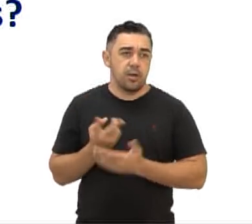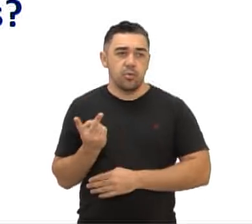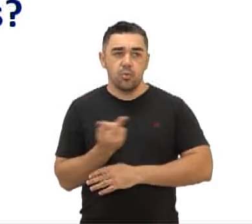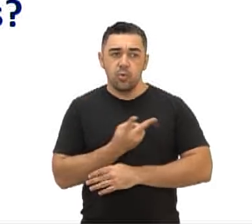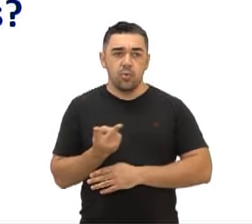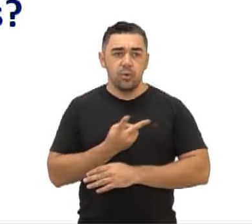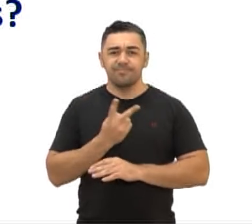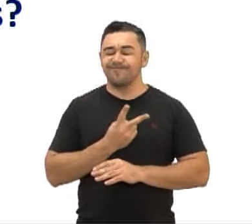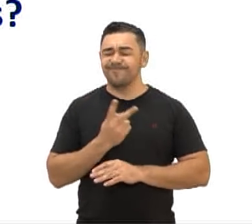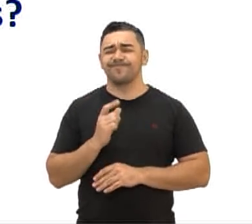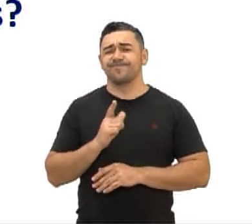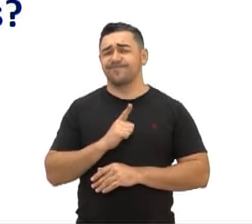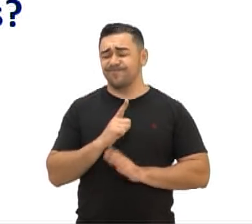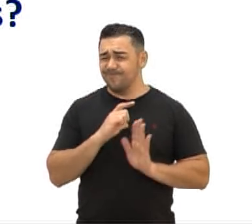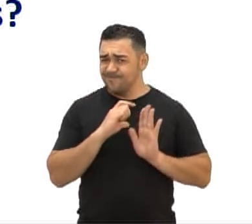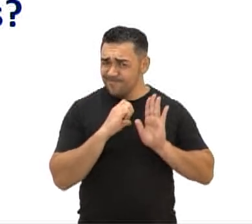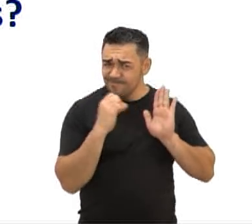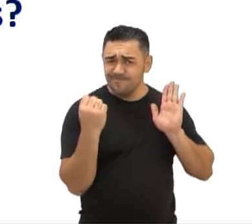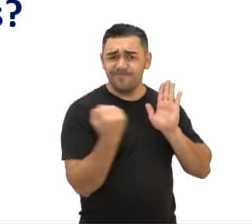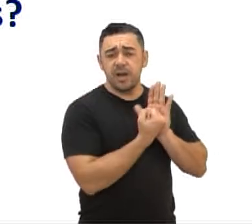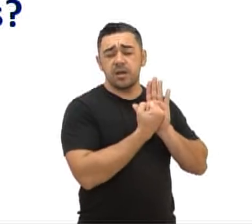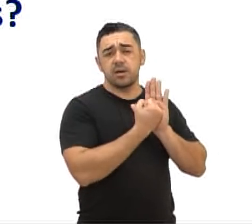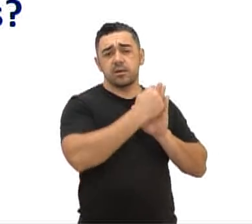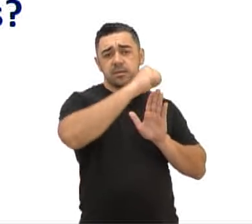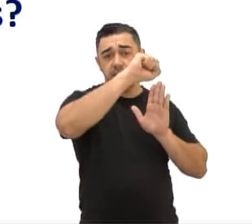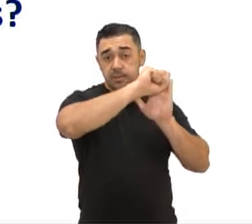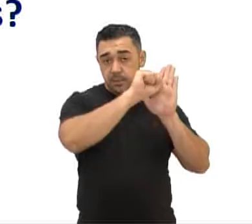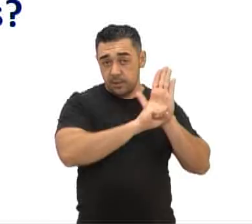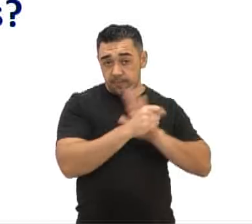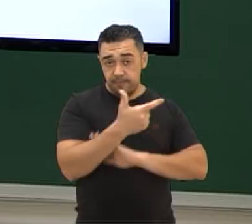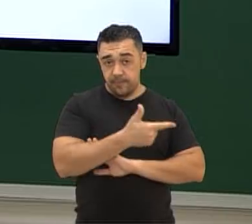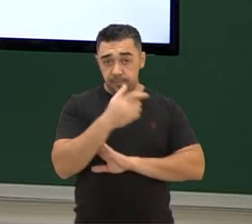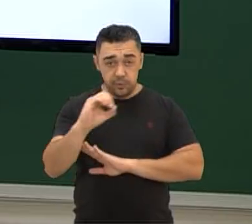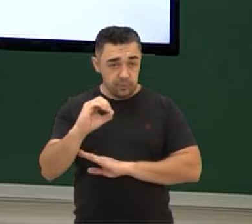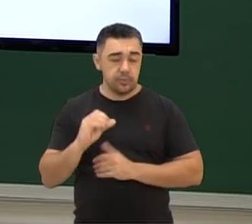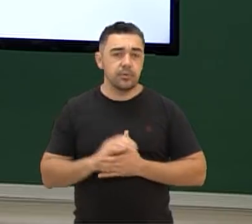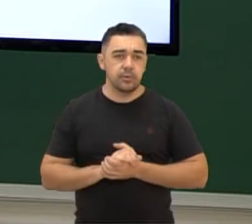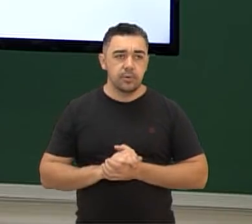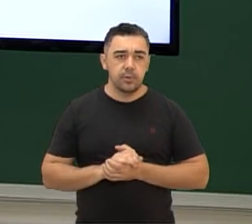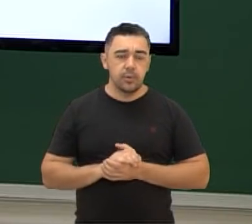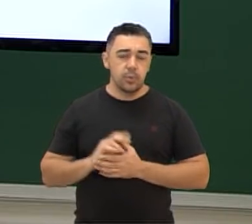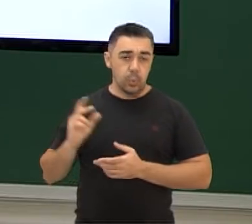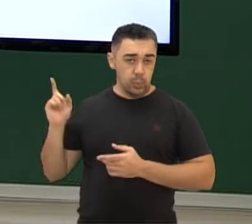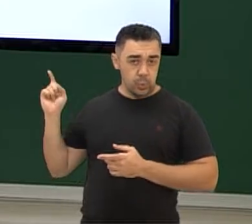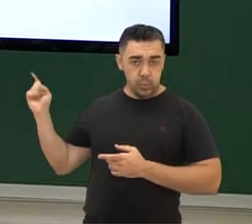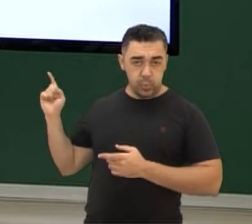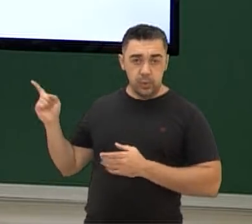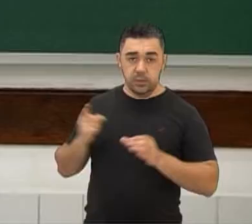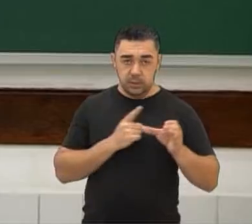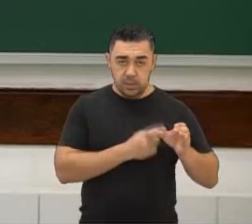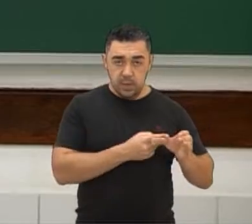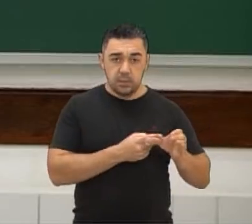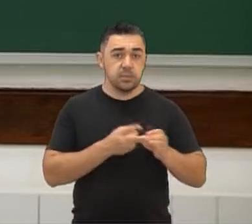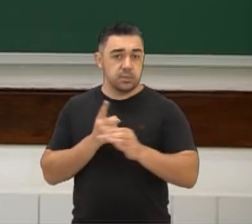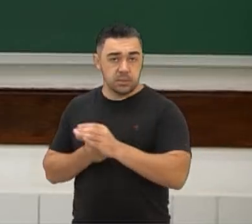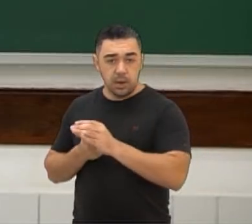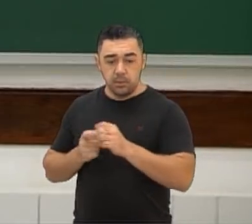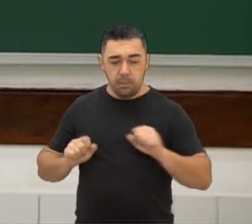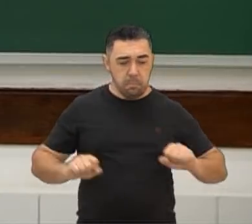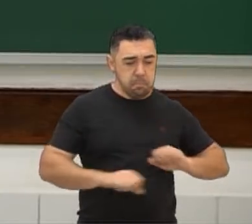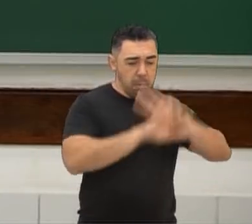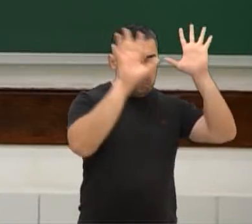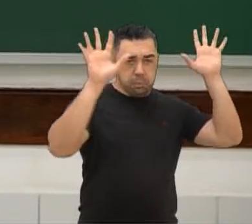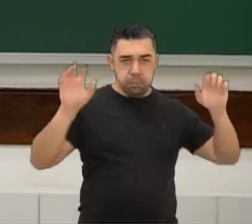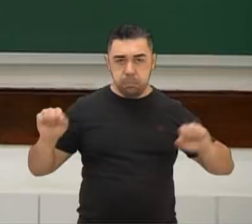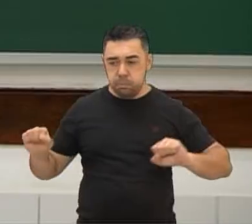muito marcantes para a história do século XX. Então, esses dois eventos aqui, as explosões das